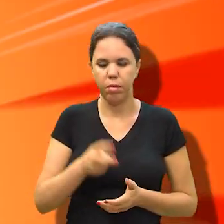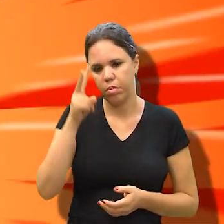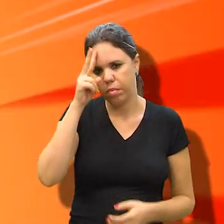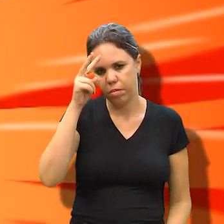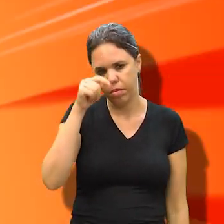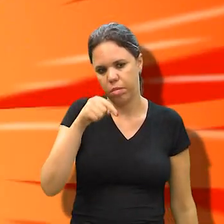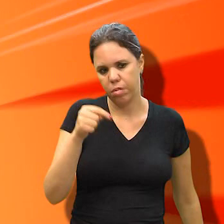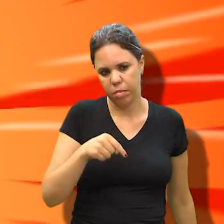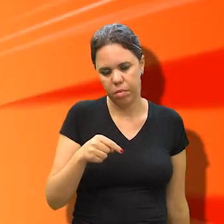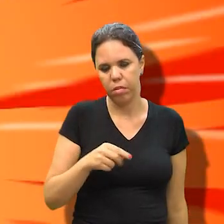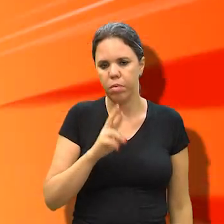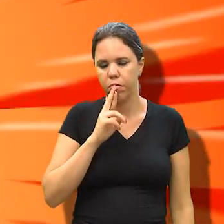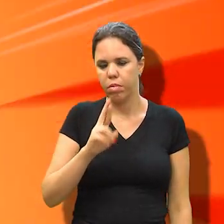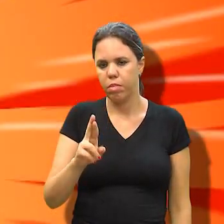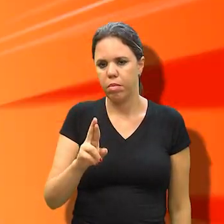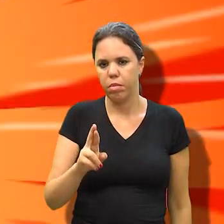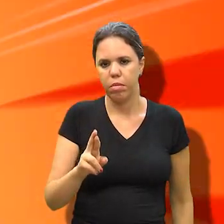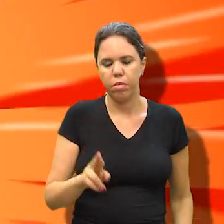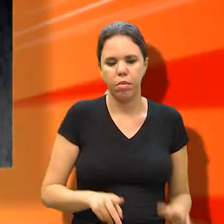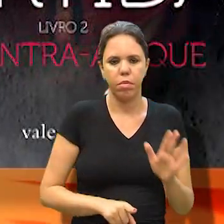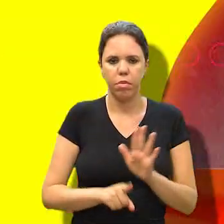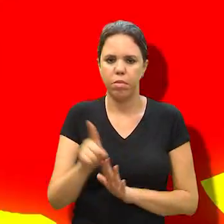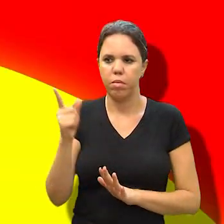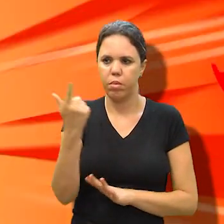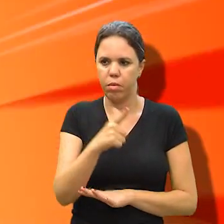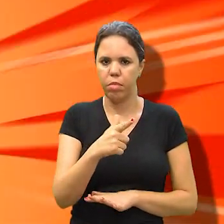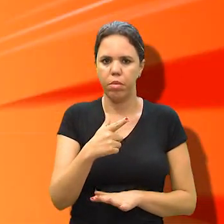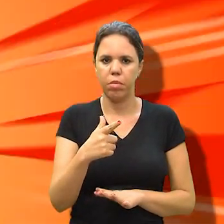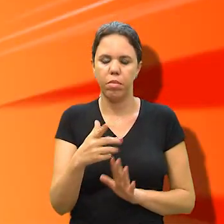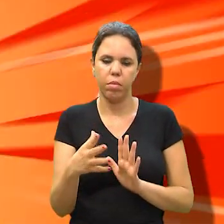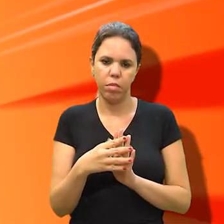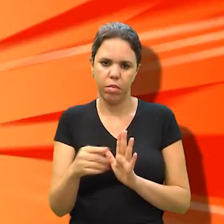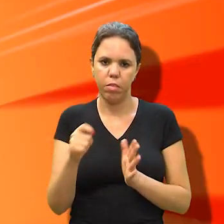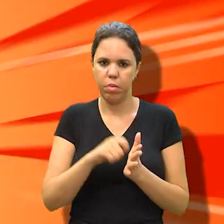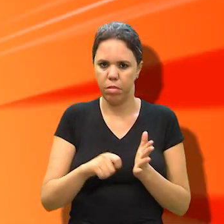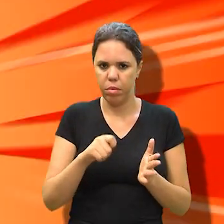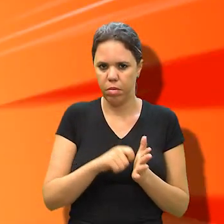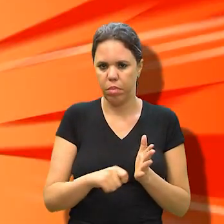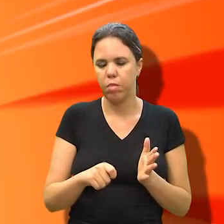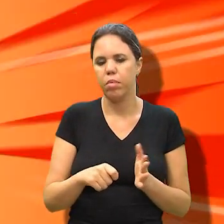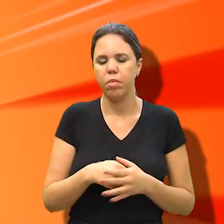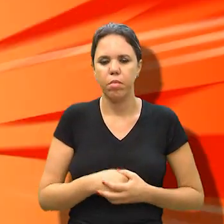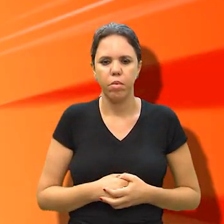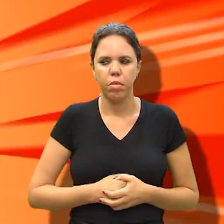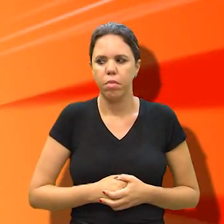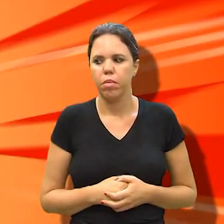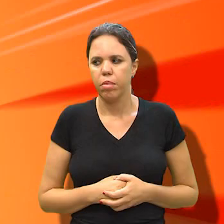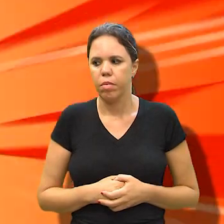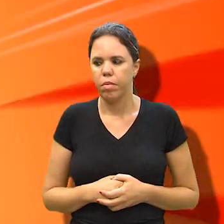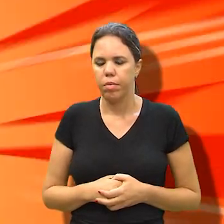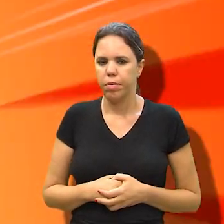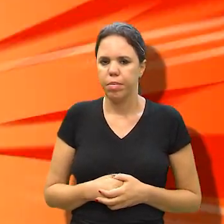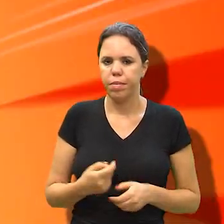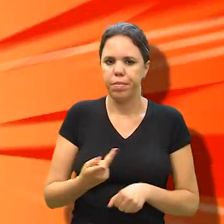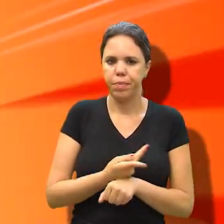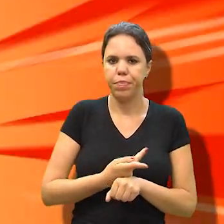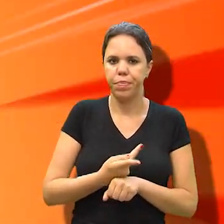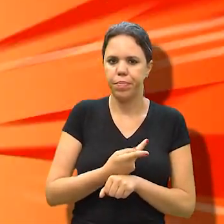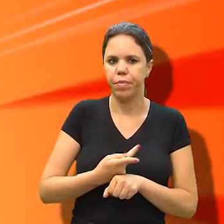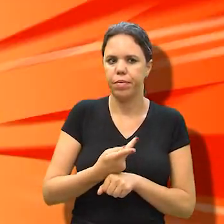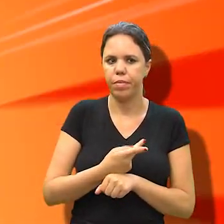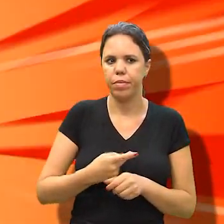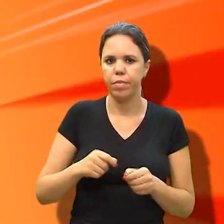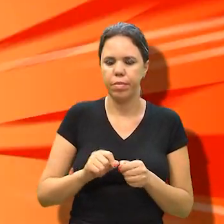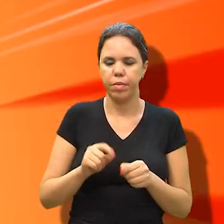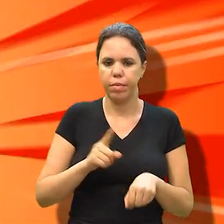aí me fez lembrar aqui, ainda respondendo esta tua pergunta, né? Outra fonte de inspiração que eu